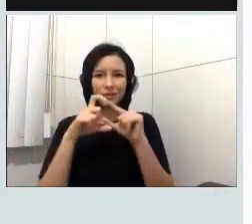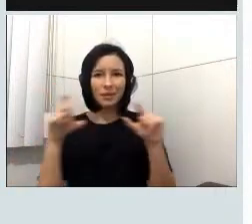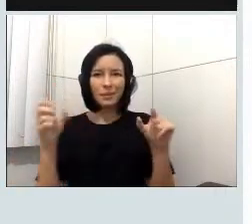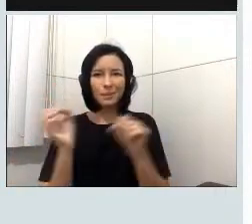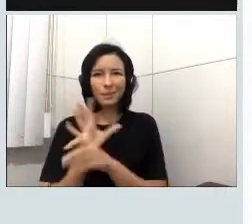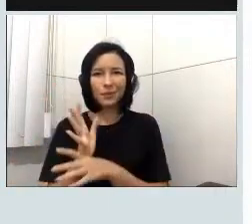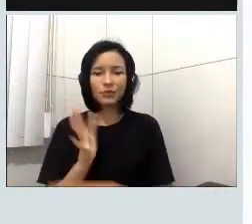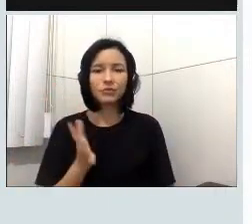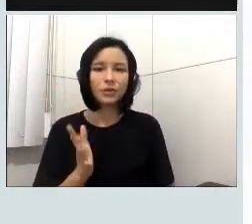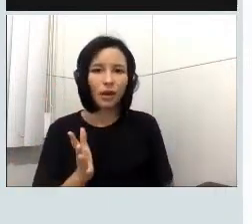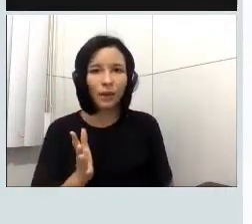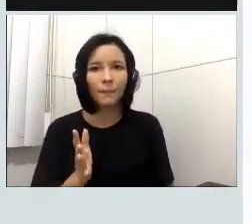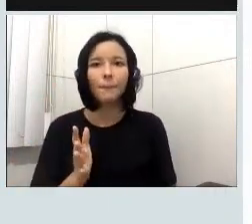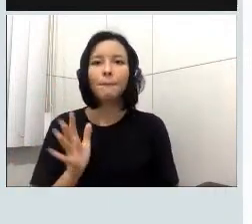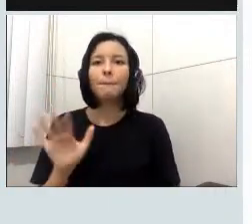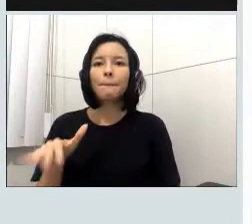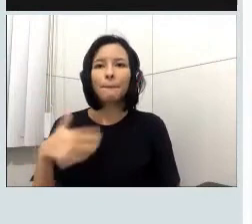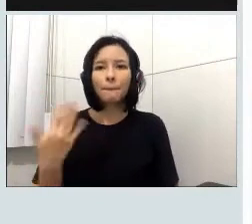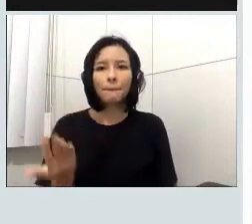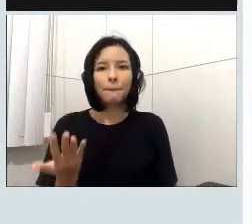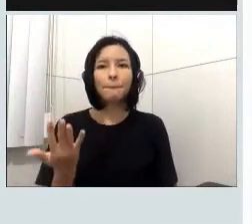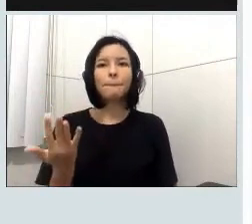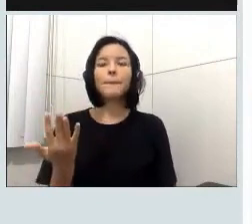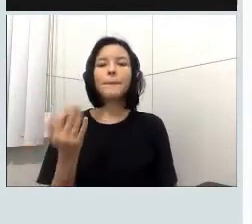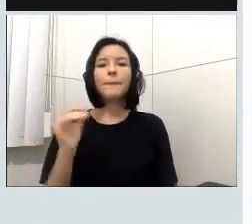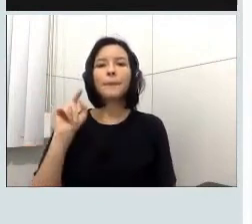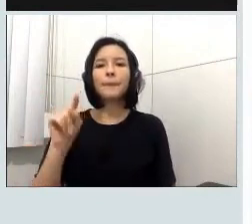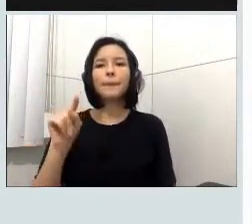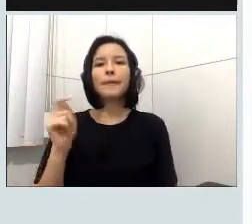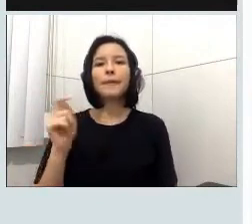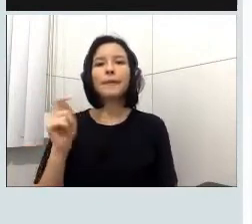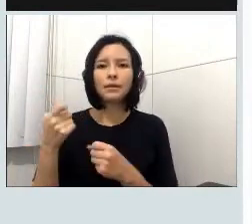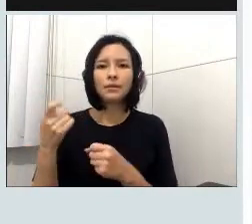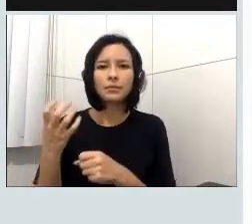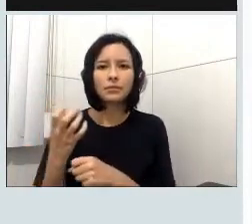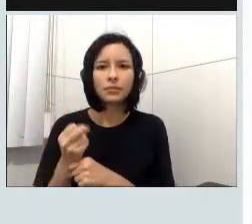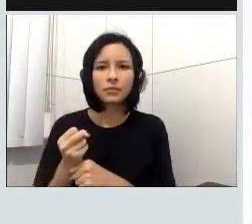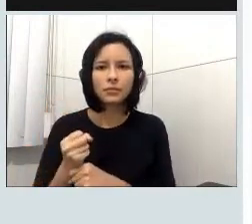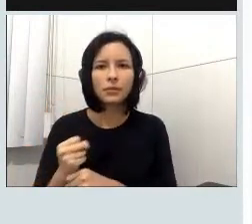e é com ela que nós vamos calcular.